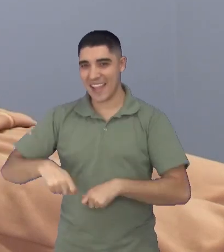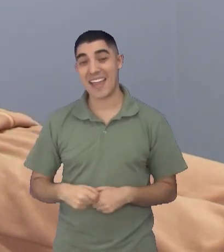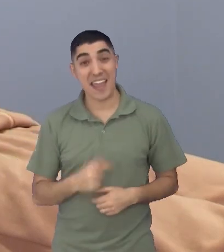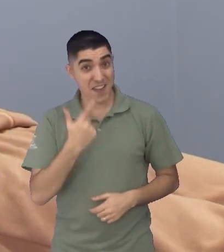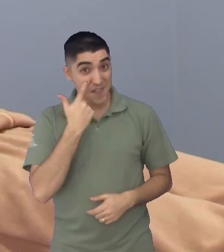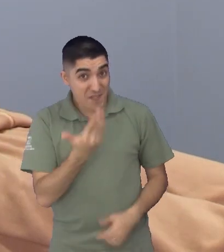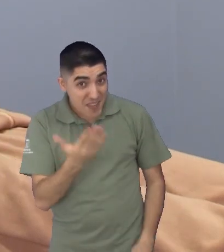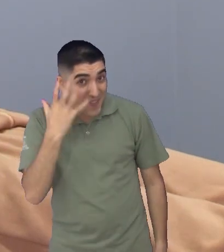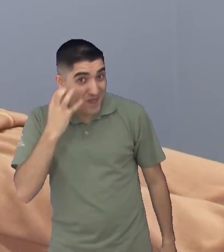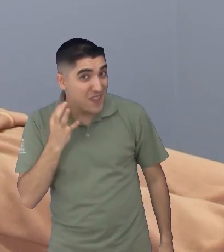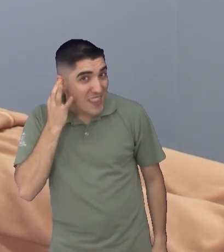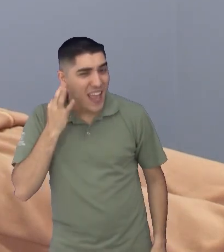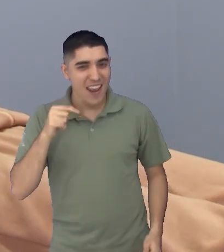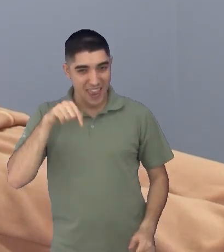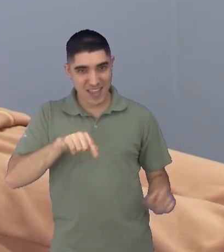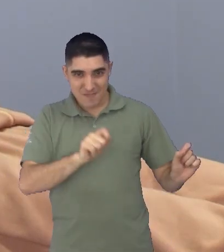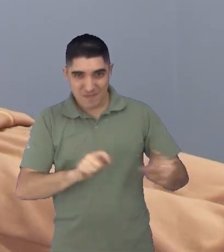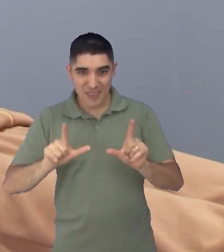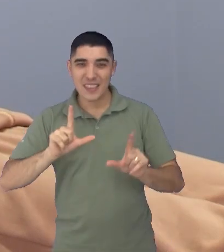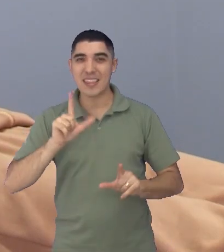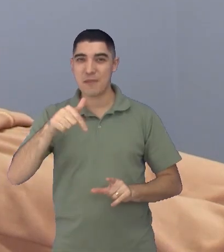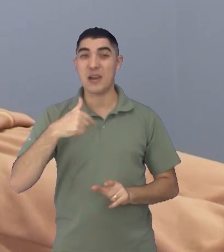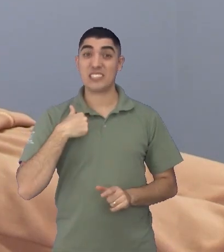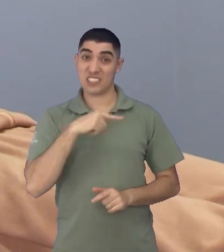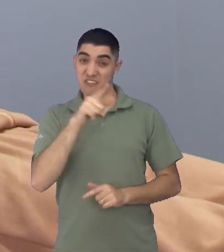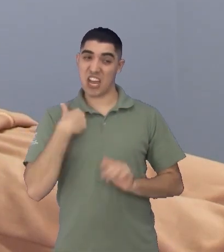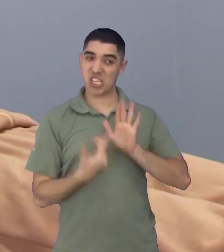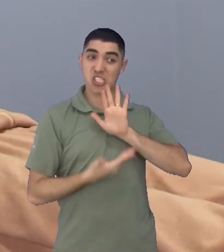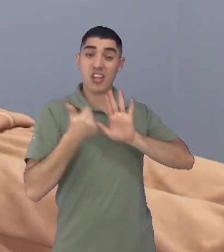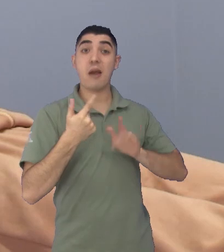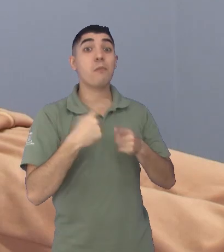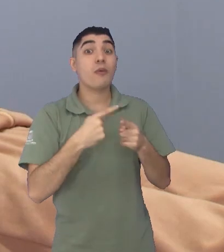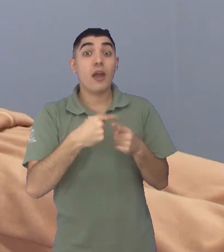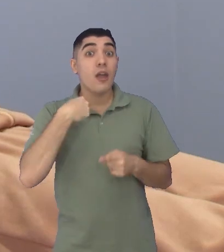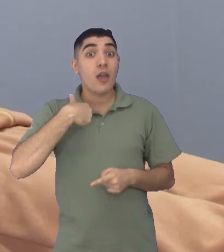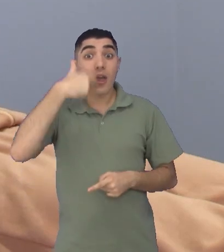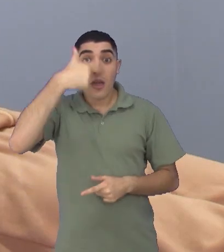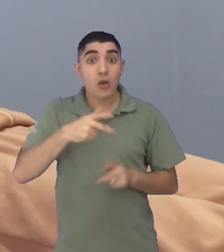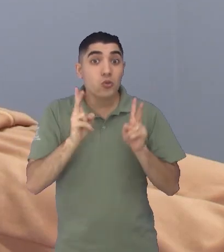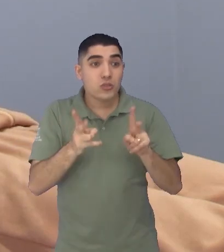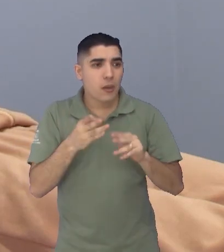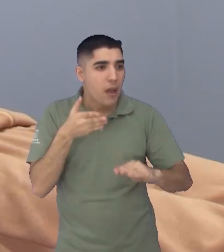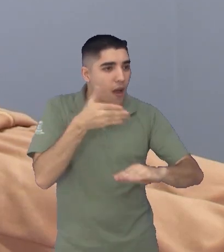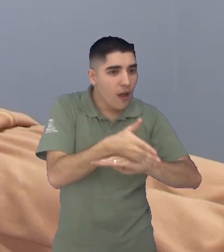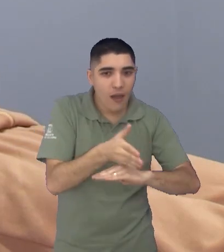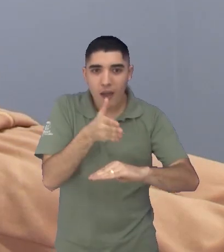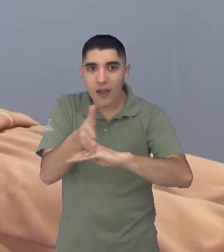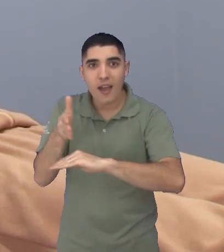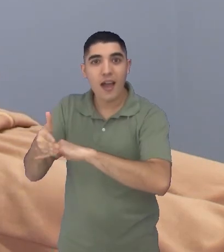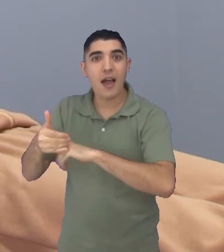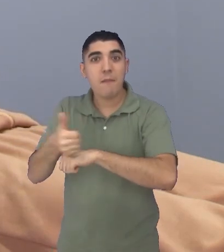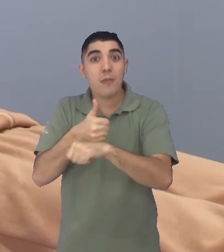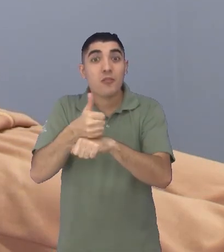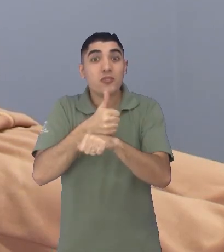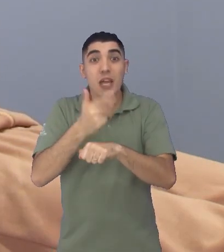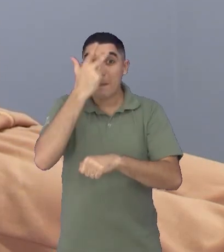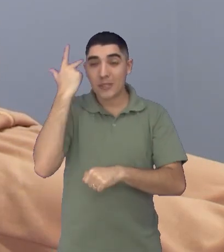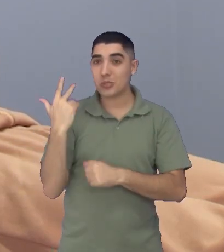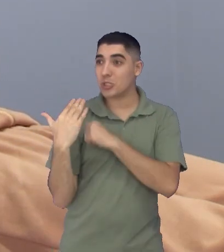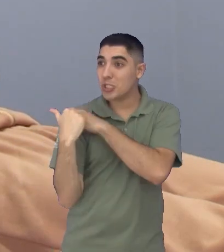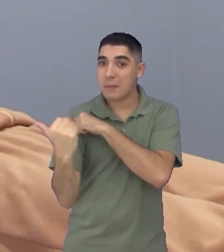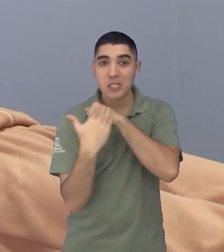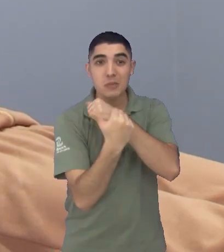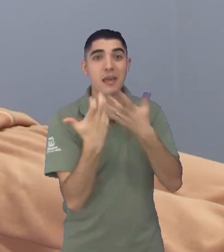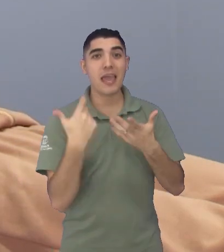Fernanda, esse quadro, daqui a pouco, vai me tirar do seu programa? Porque cada vez que eu faço o job do dia, a pessoa me quer para a